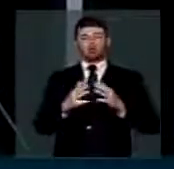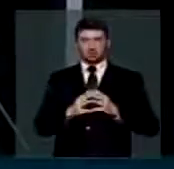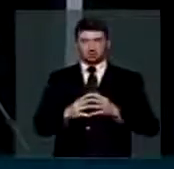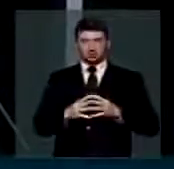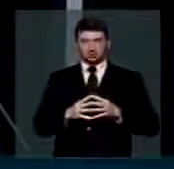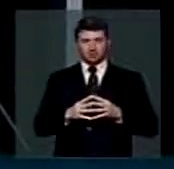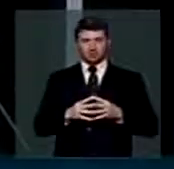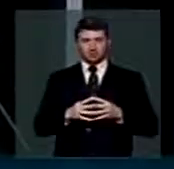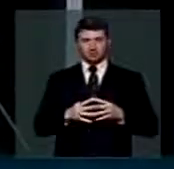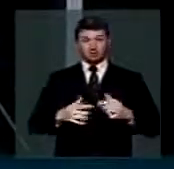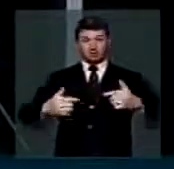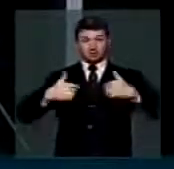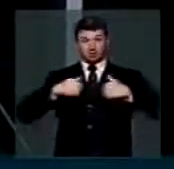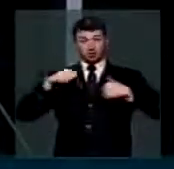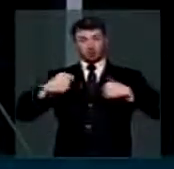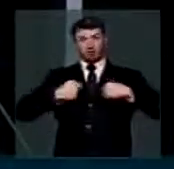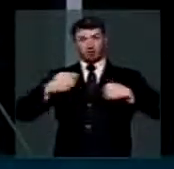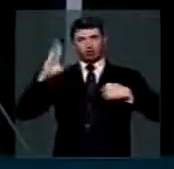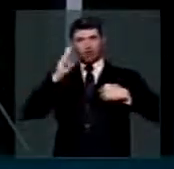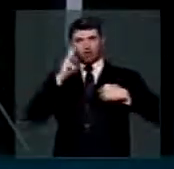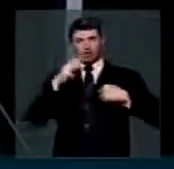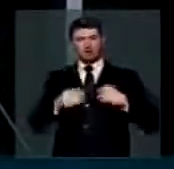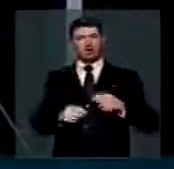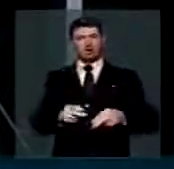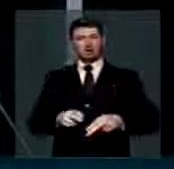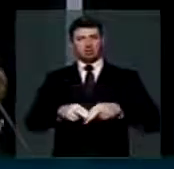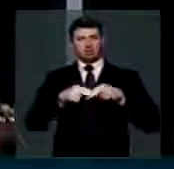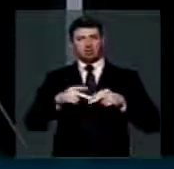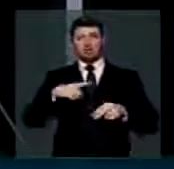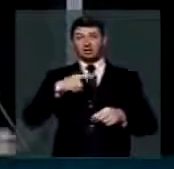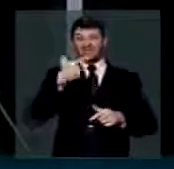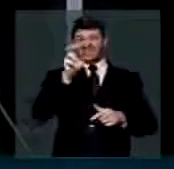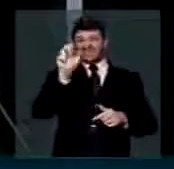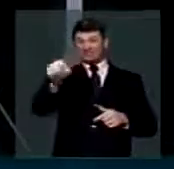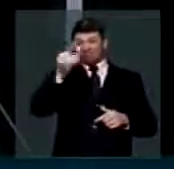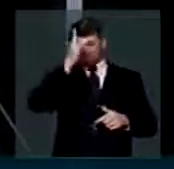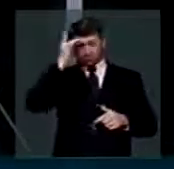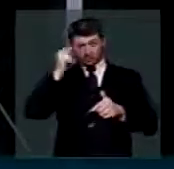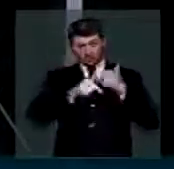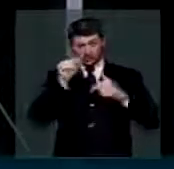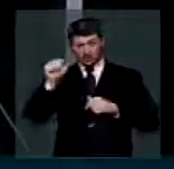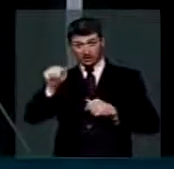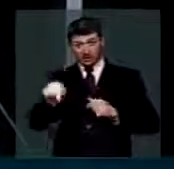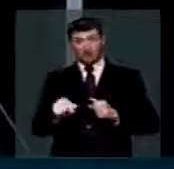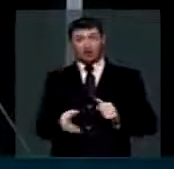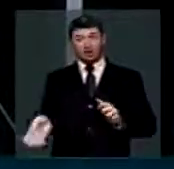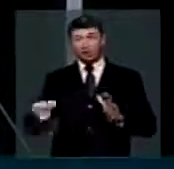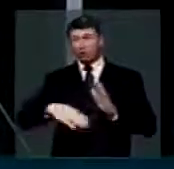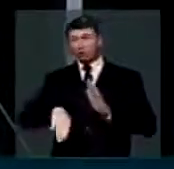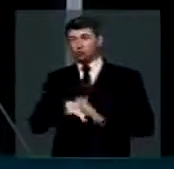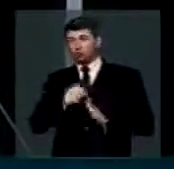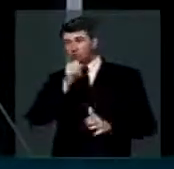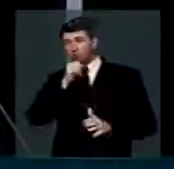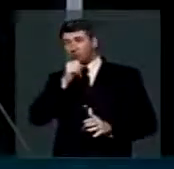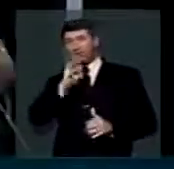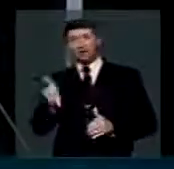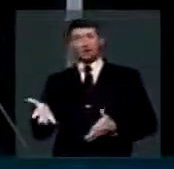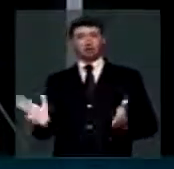garimpeiros de Serra Pelada e eu do Maranhão, diante de 25 mil garimpeiros, todos já